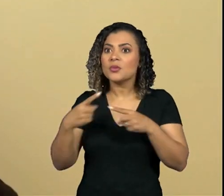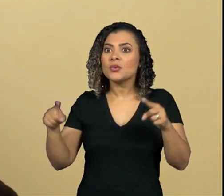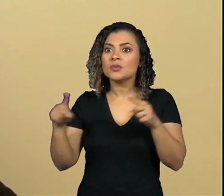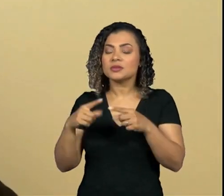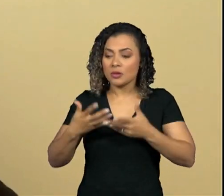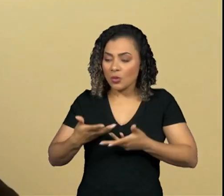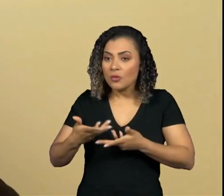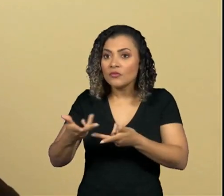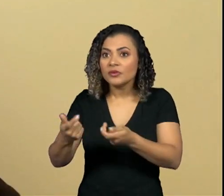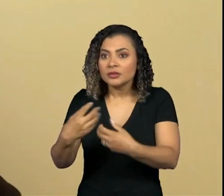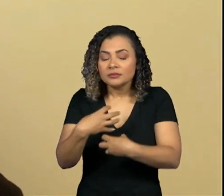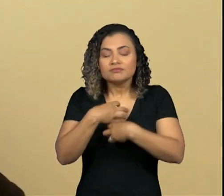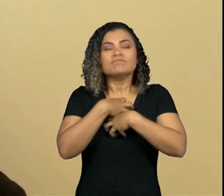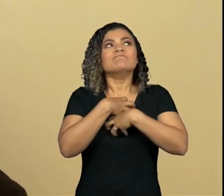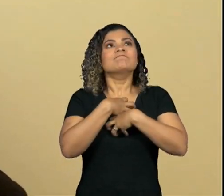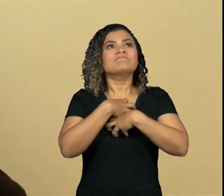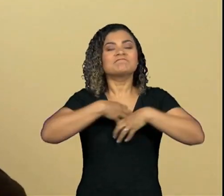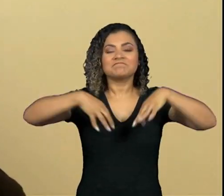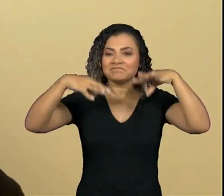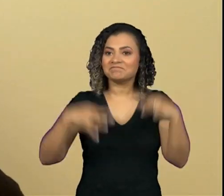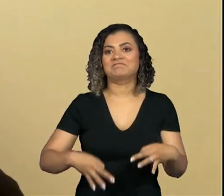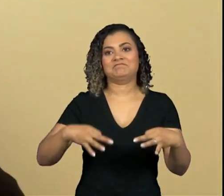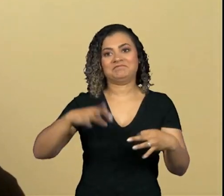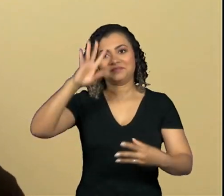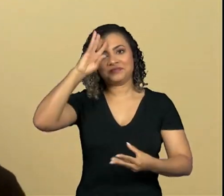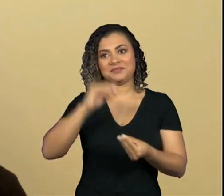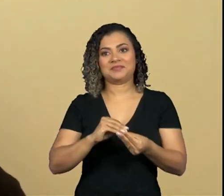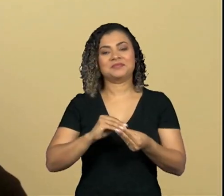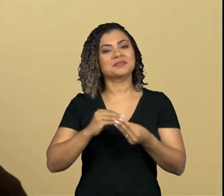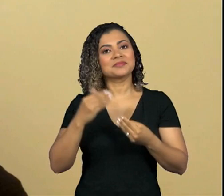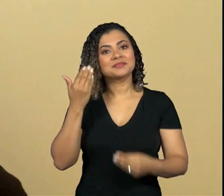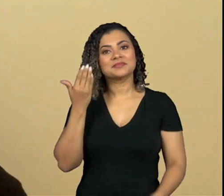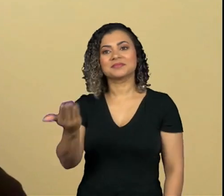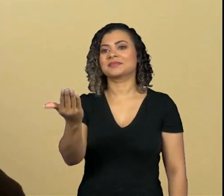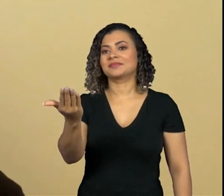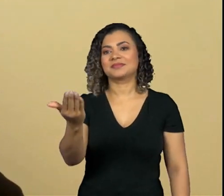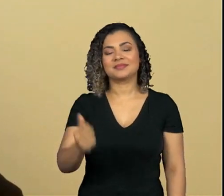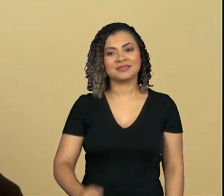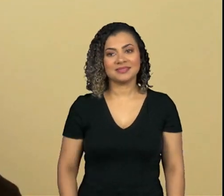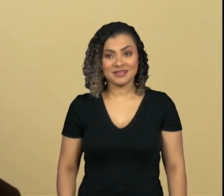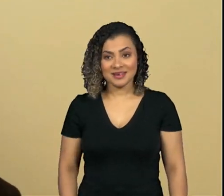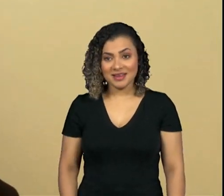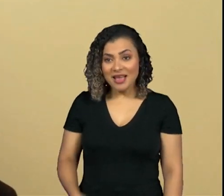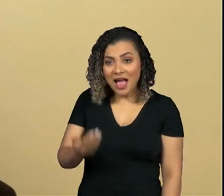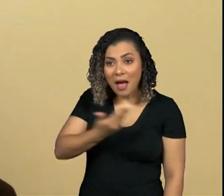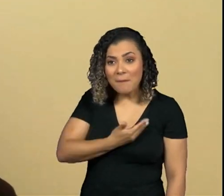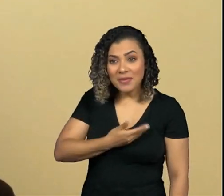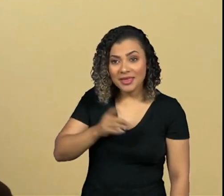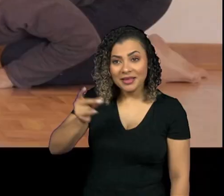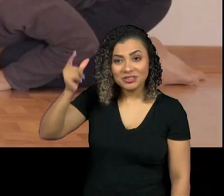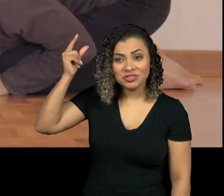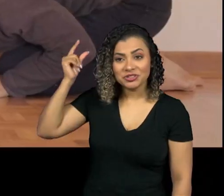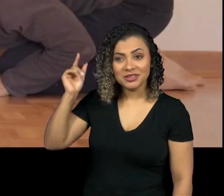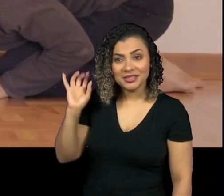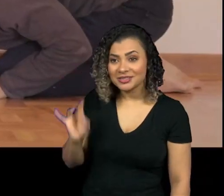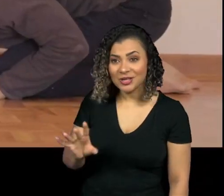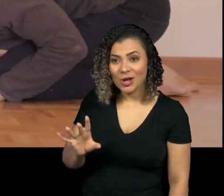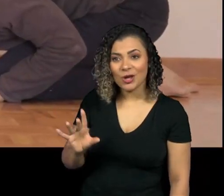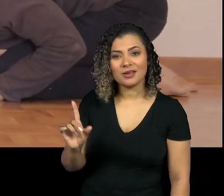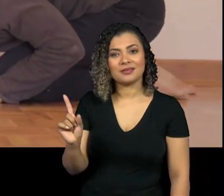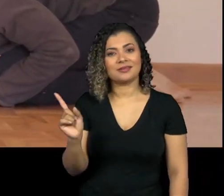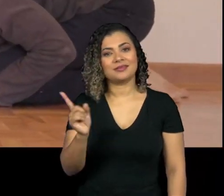esse convite, eu tive a certeza de que eu estava diante não só daquela amiga que